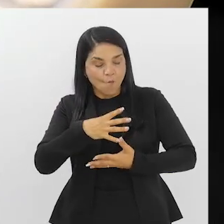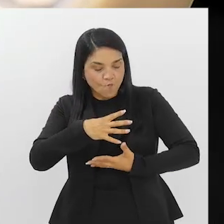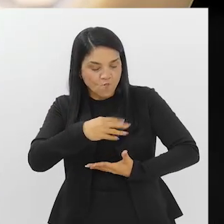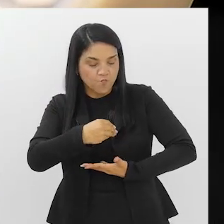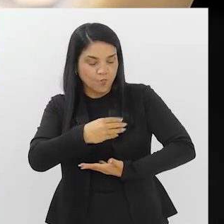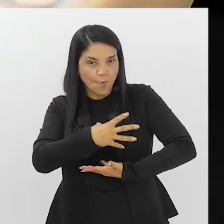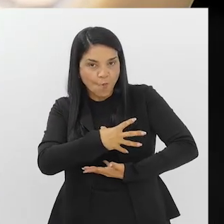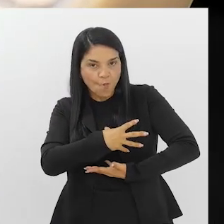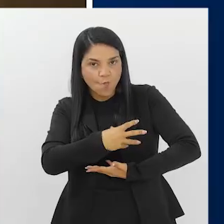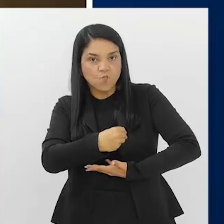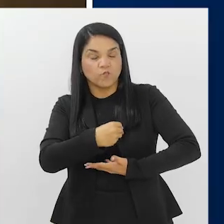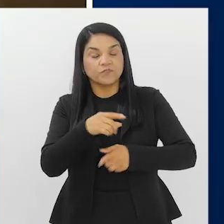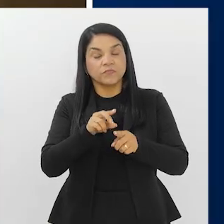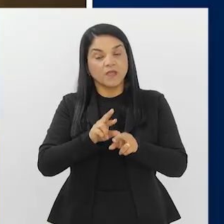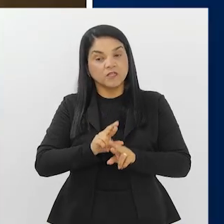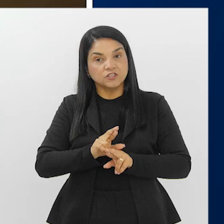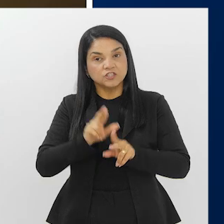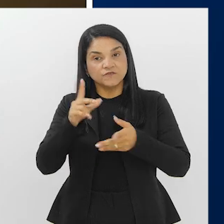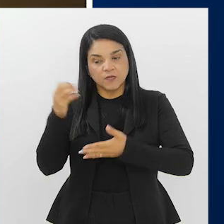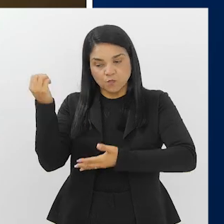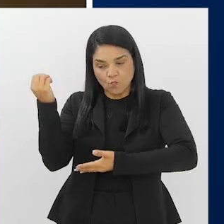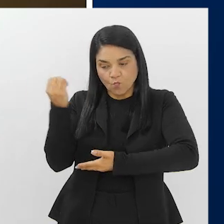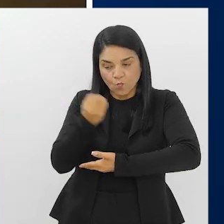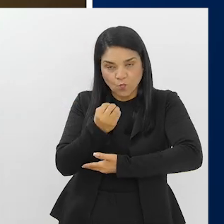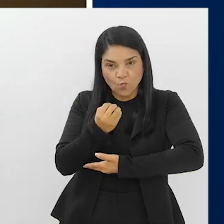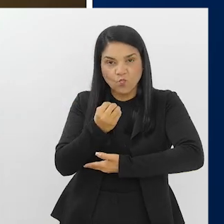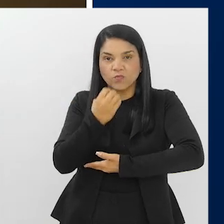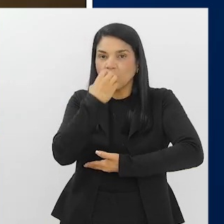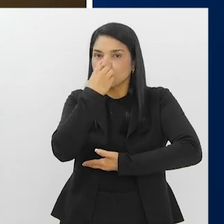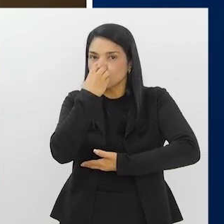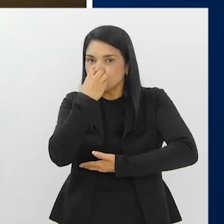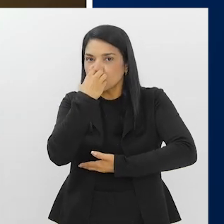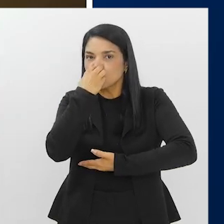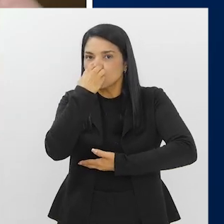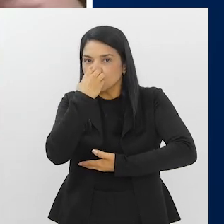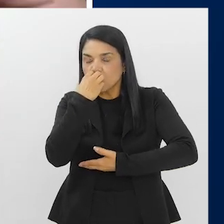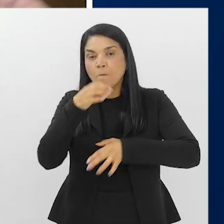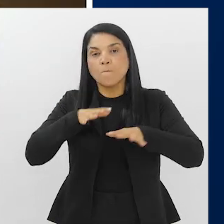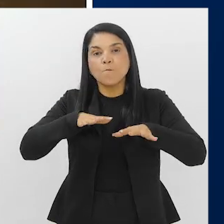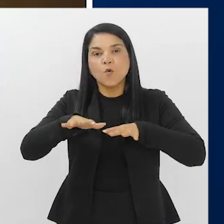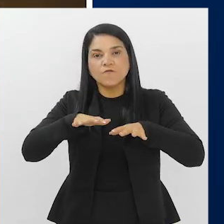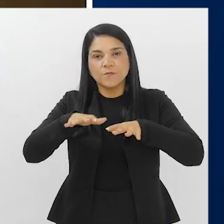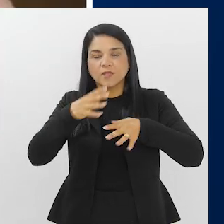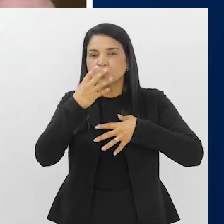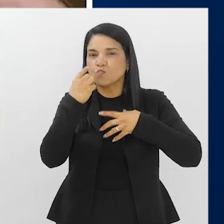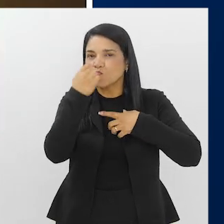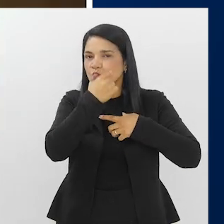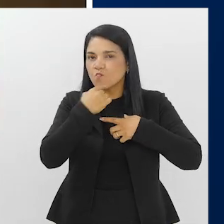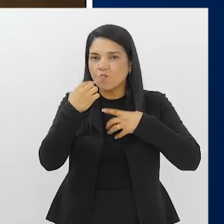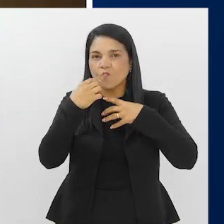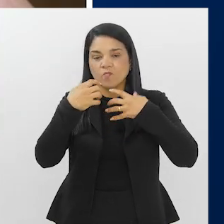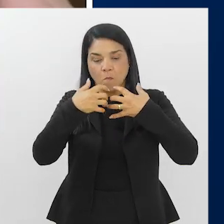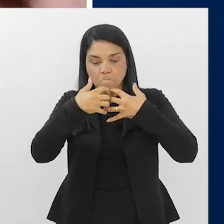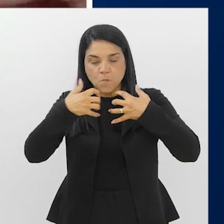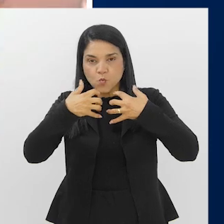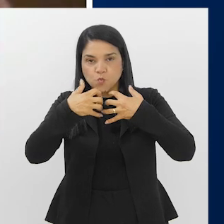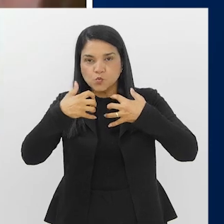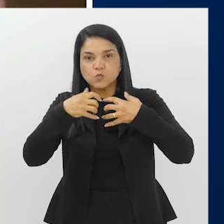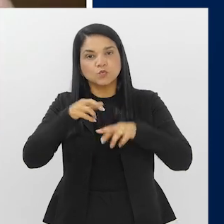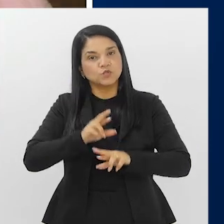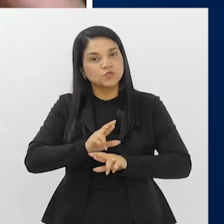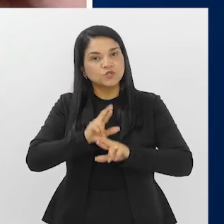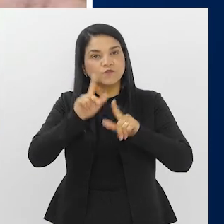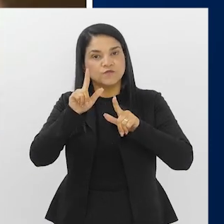faz para mamar uma mamadeira ou sugar uma chupeta é diferente de um movimento que o bebê usa vários